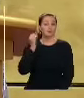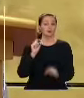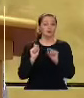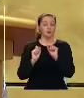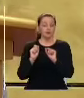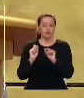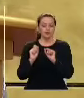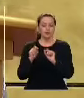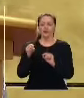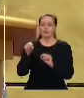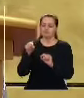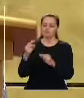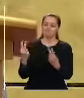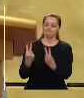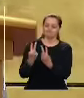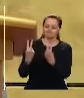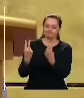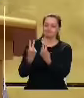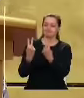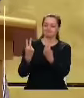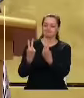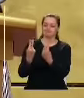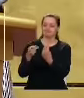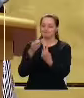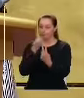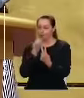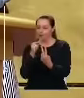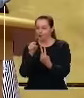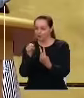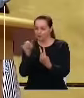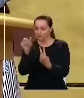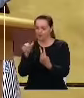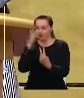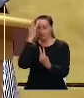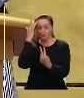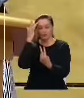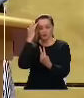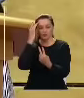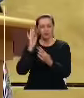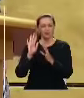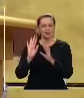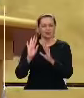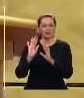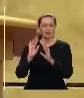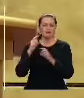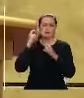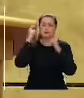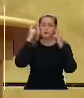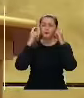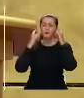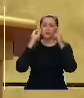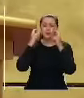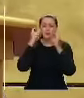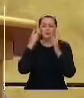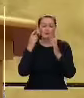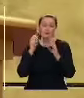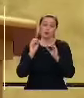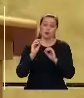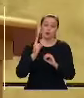às virtudes e menos importância ou busca